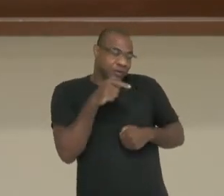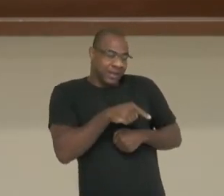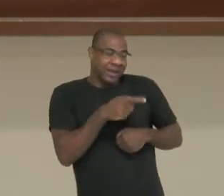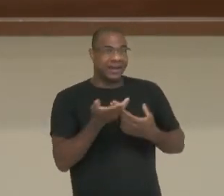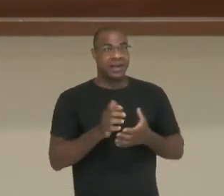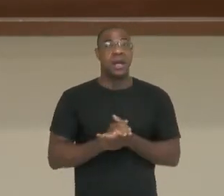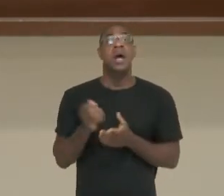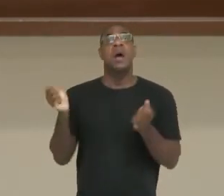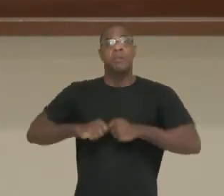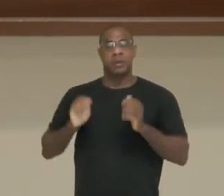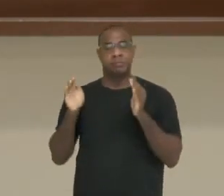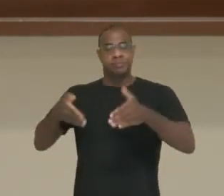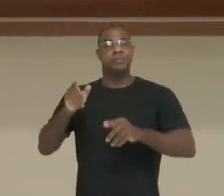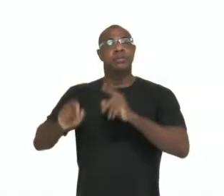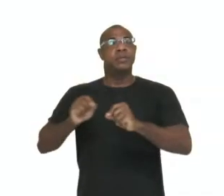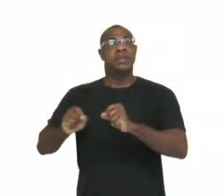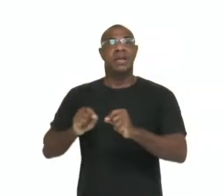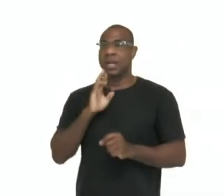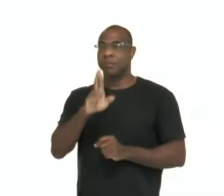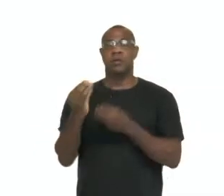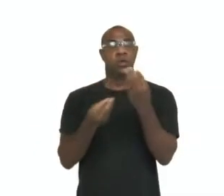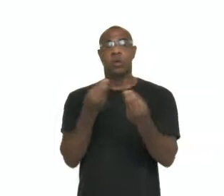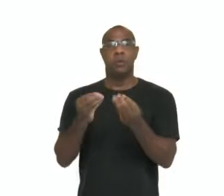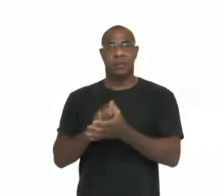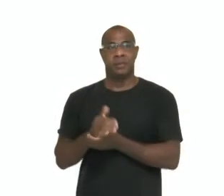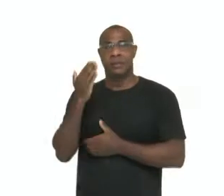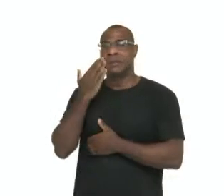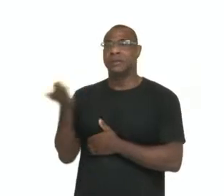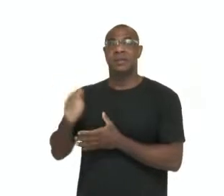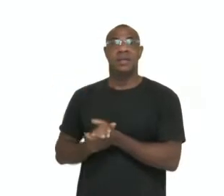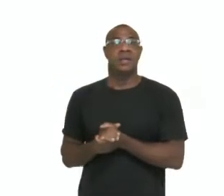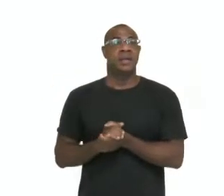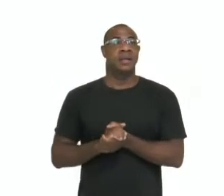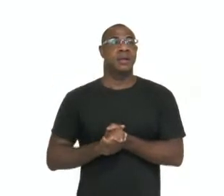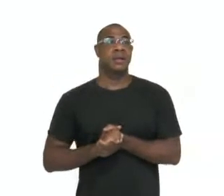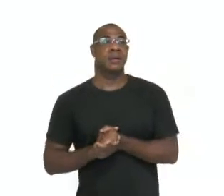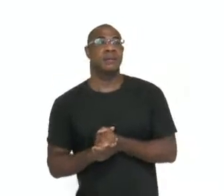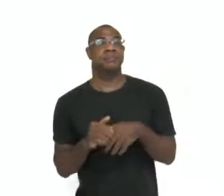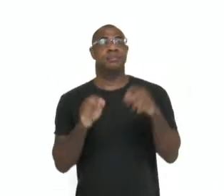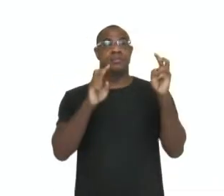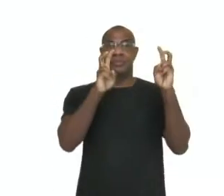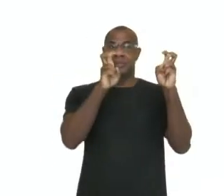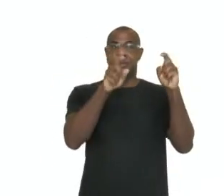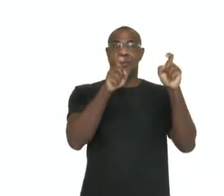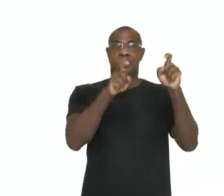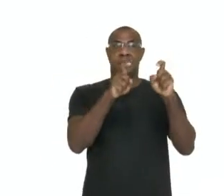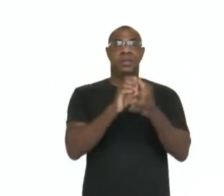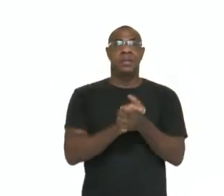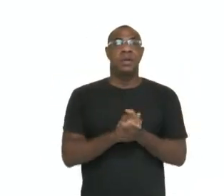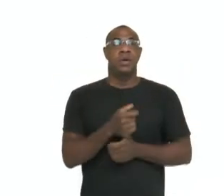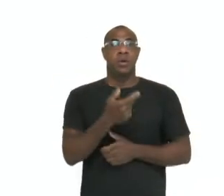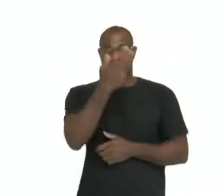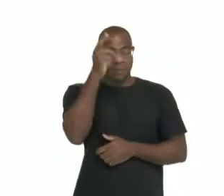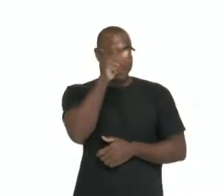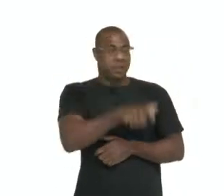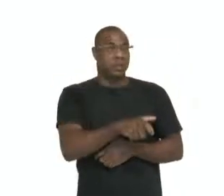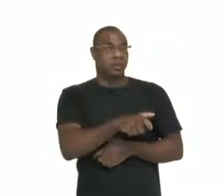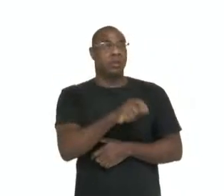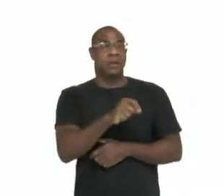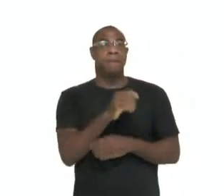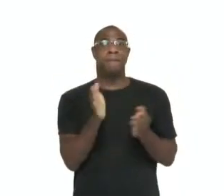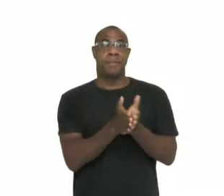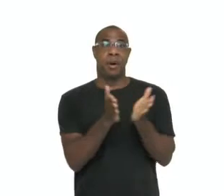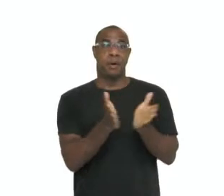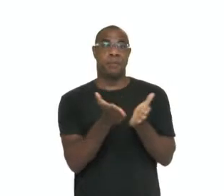posso sintetizar a resposta dizendo assim, uma gente, né, entre aspas, pobre, agente do